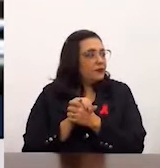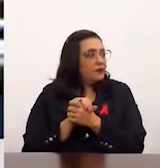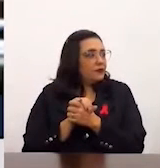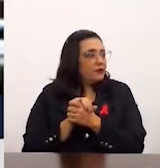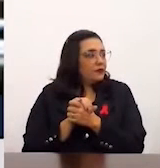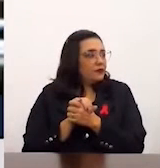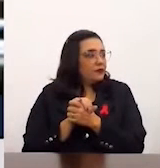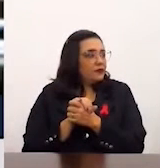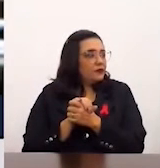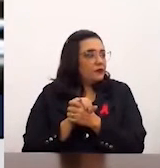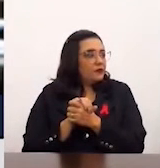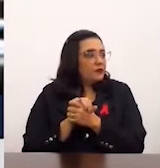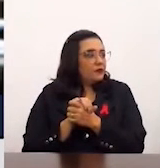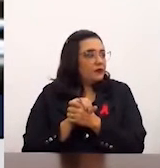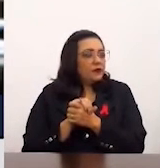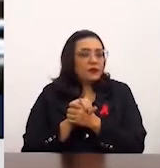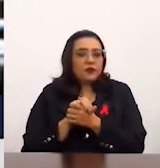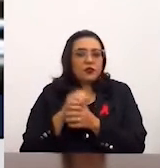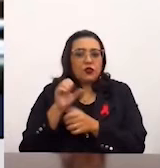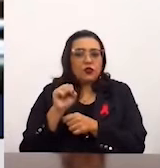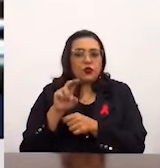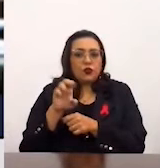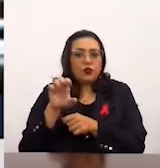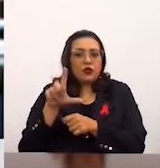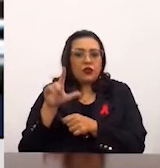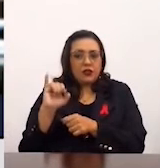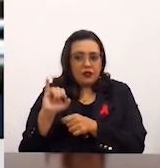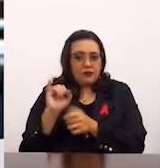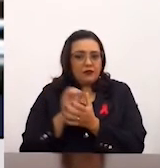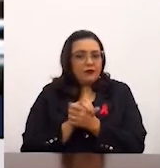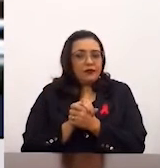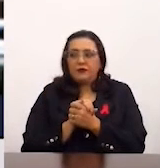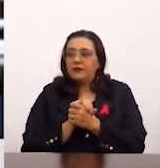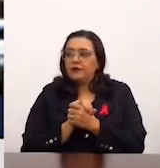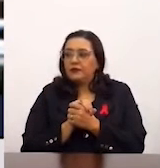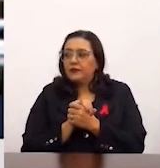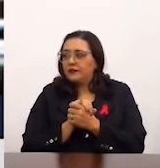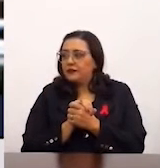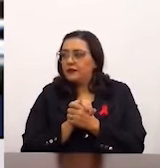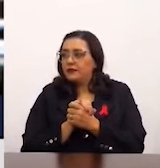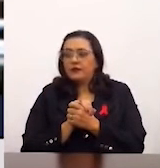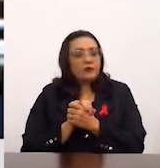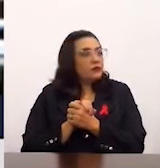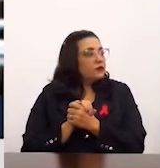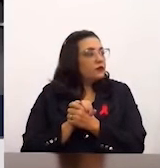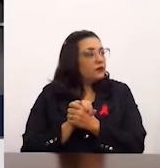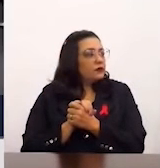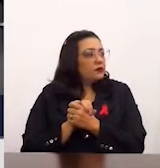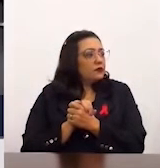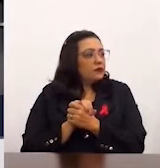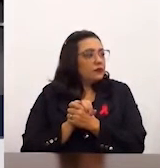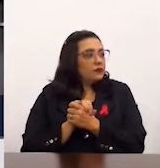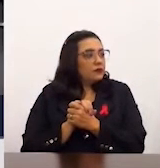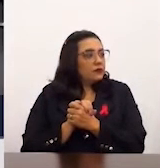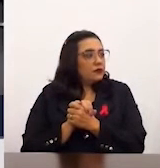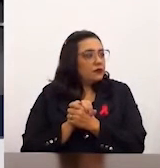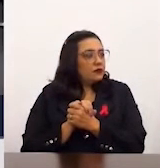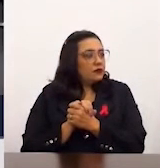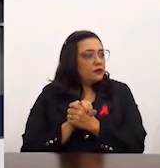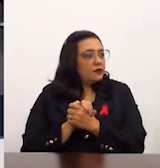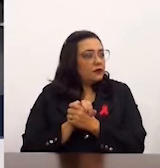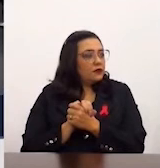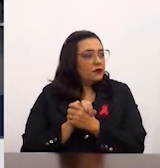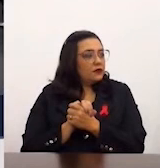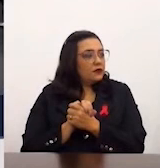atropelado. Por fim, os vereadores votaram e aprovaram por unanimidade o projeto de lei complementar 18 de